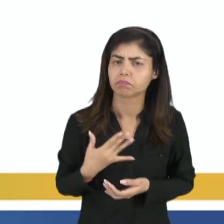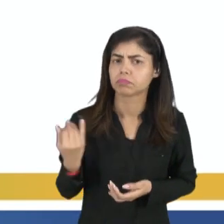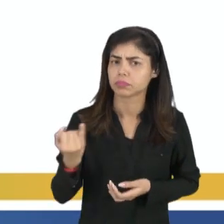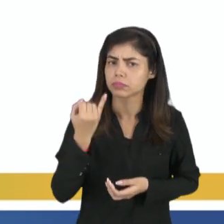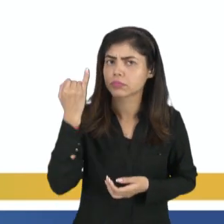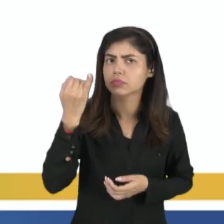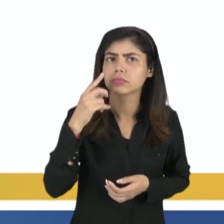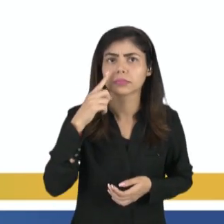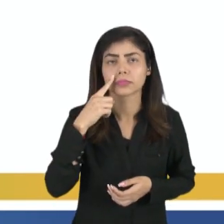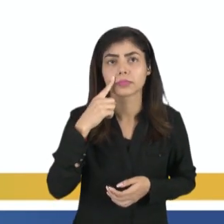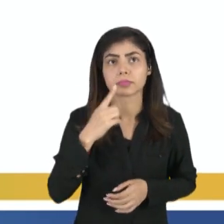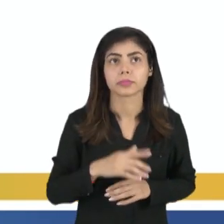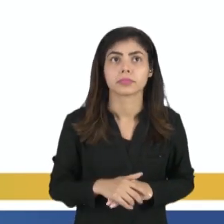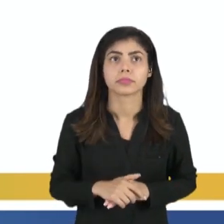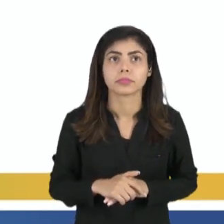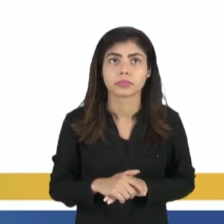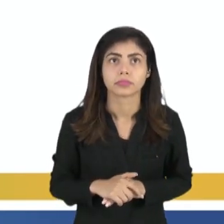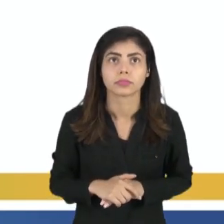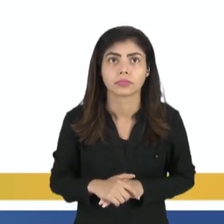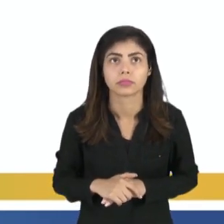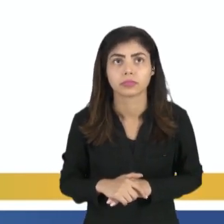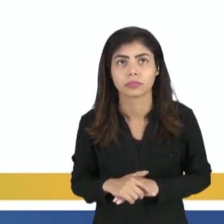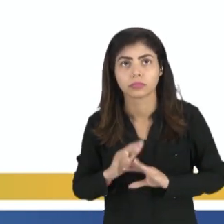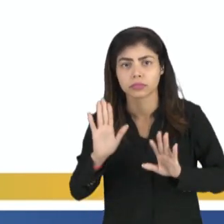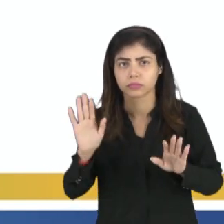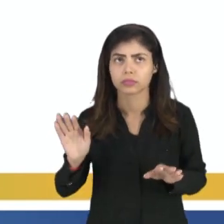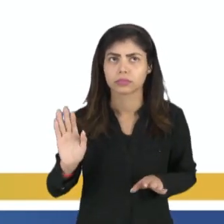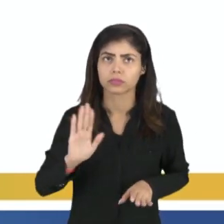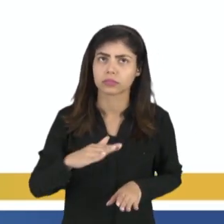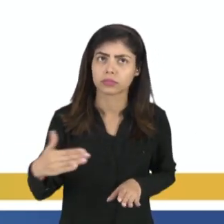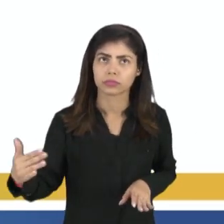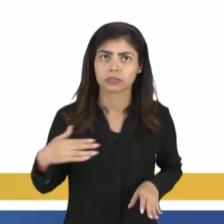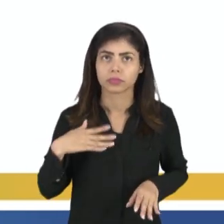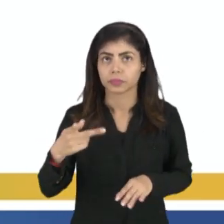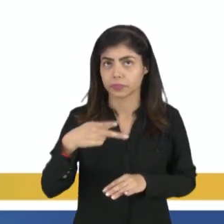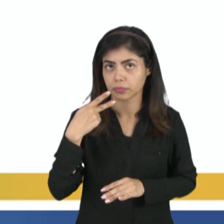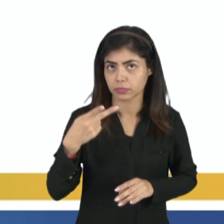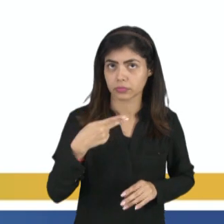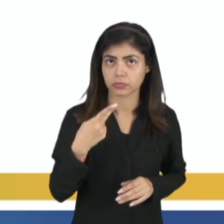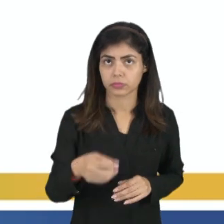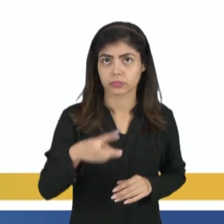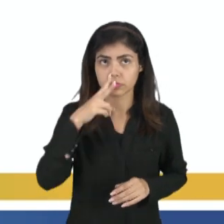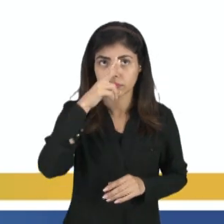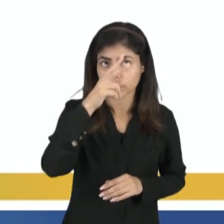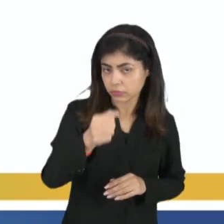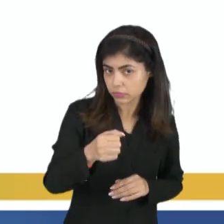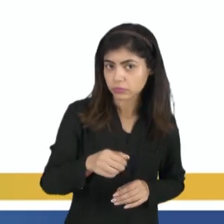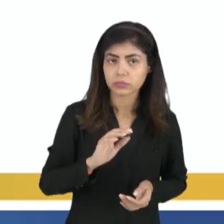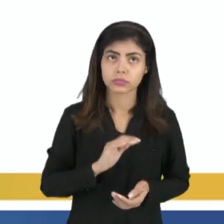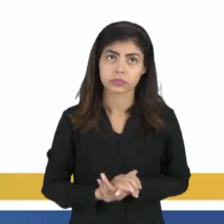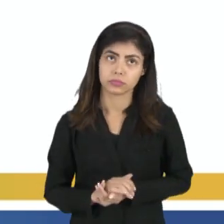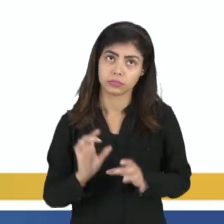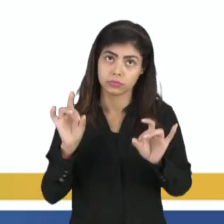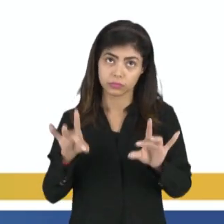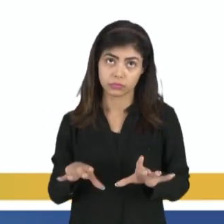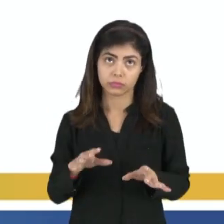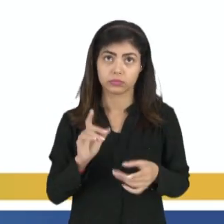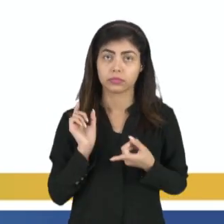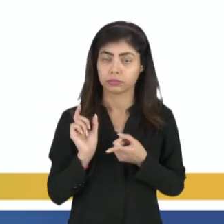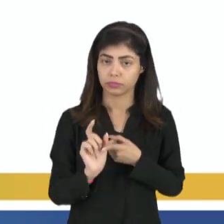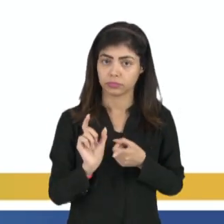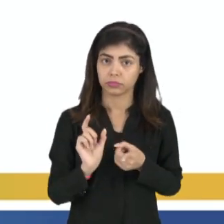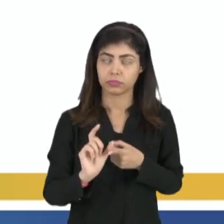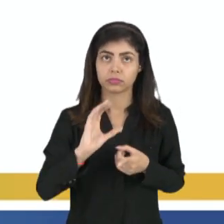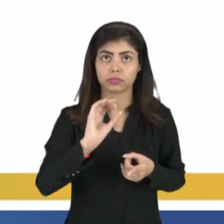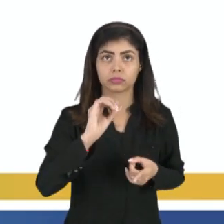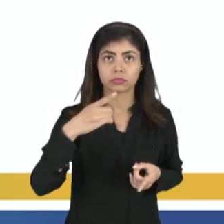específicos Olha só quando a sílaba pronunciada com mais força for a última